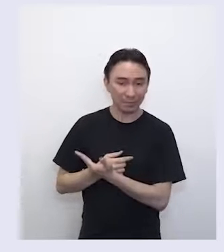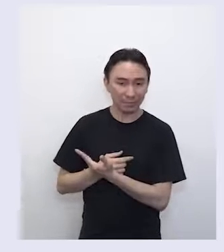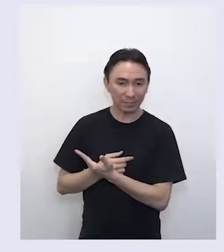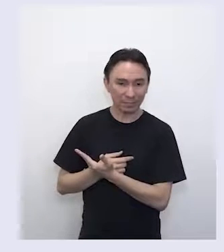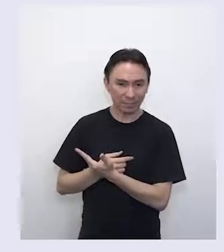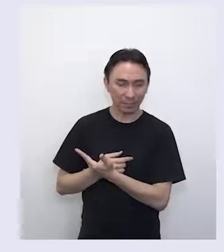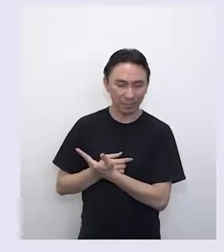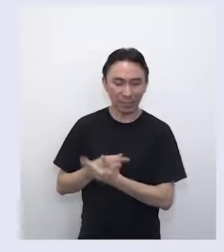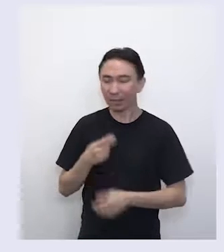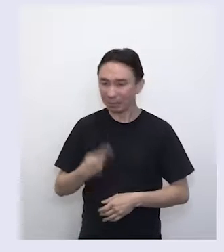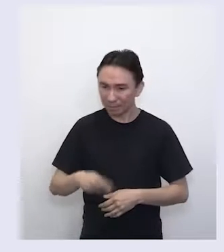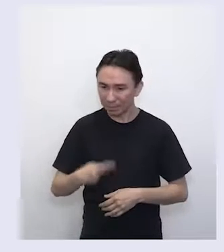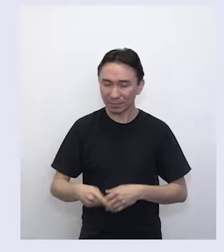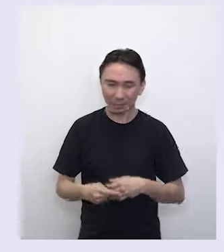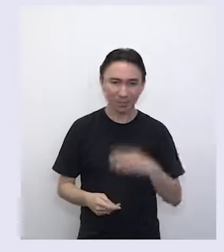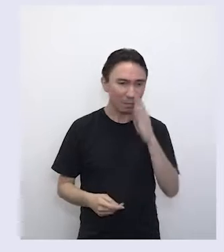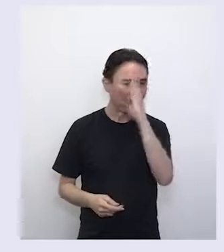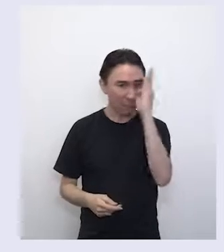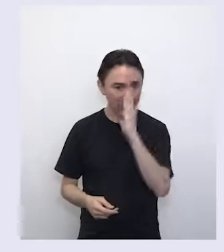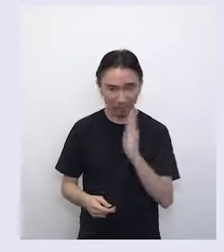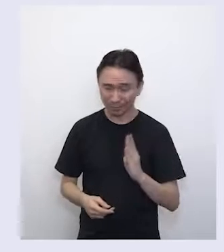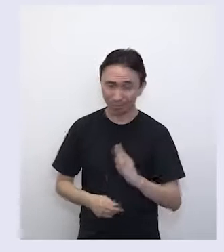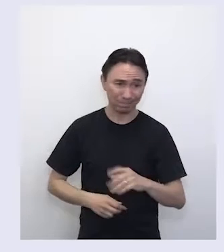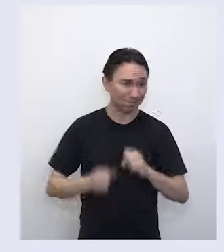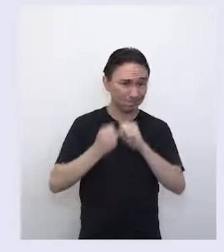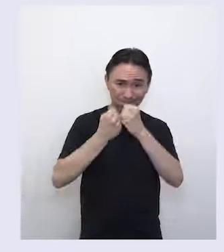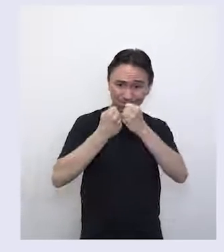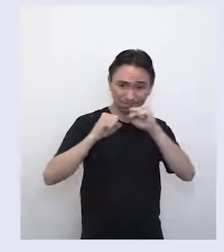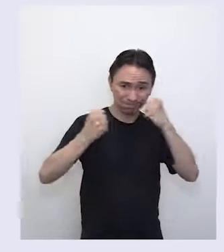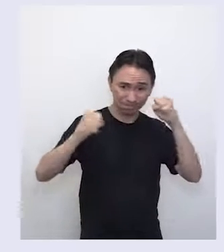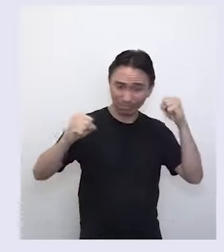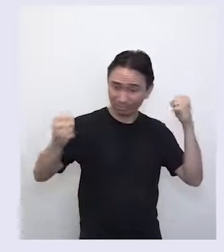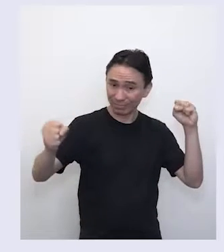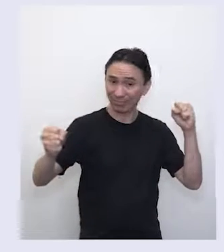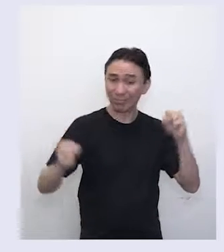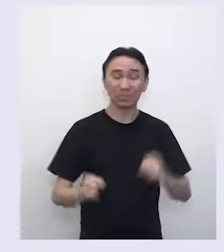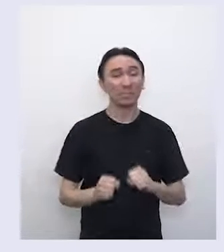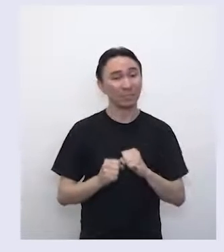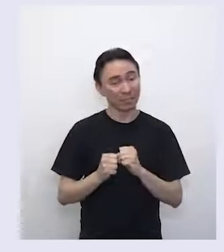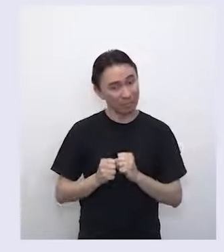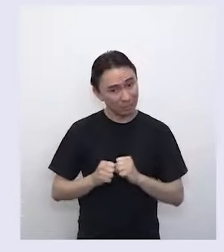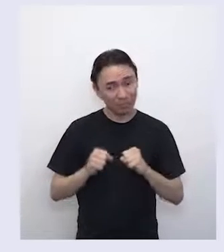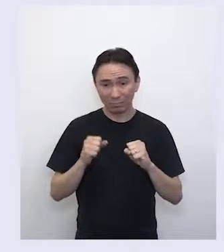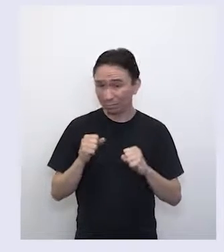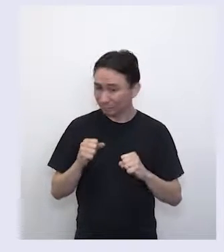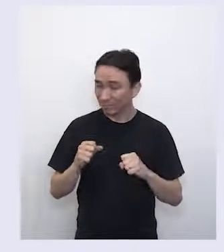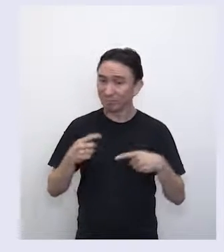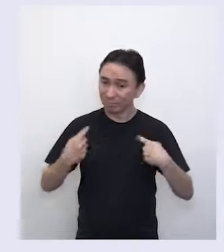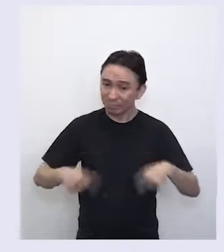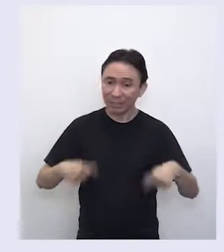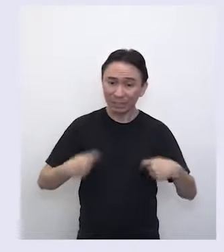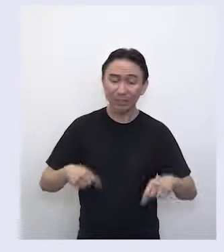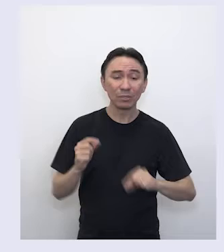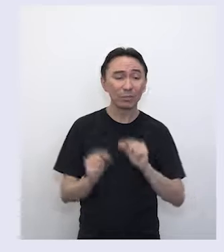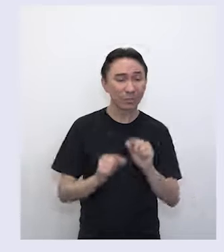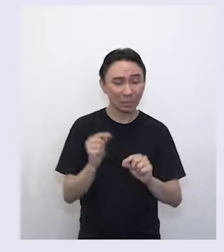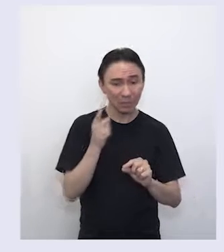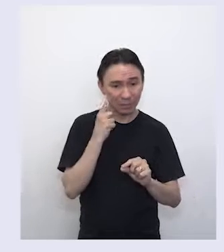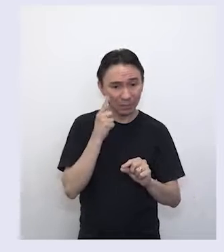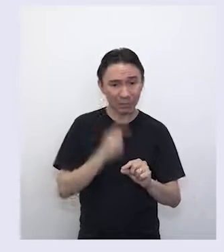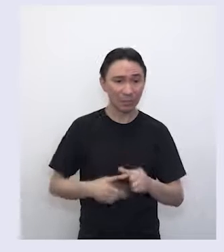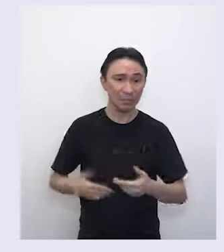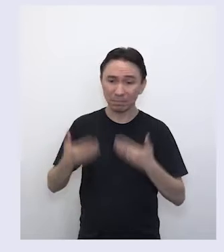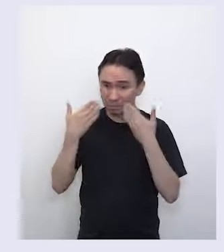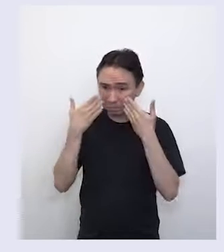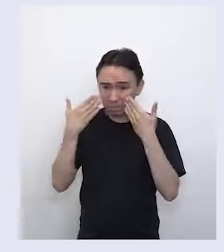o Brasil, por ser um país muito grande, ele pode sim, deve ser um modelo para que essas